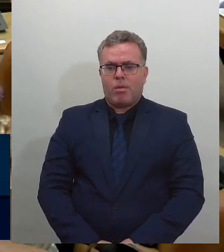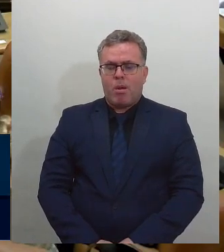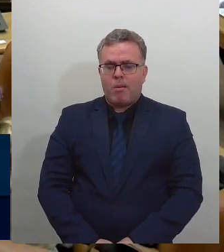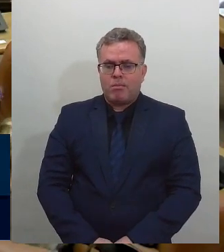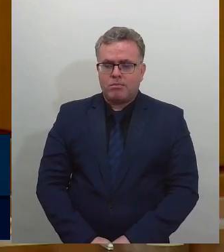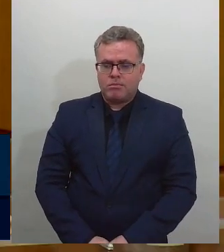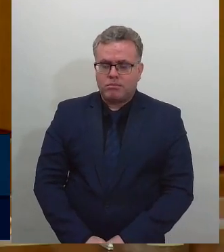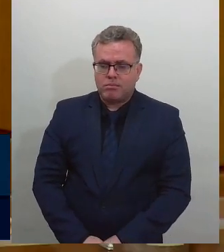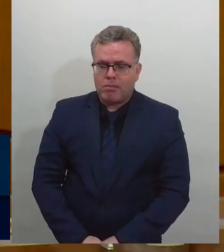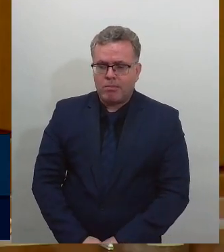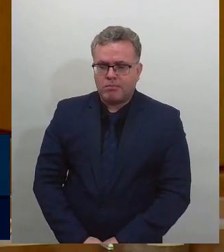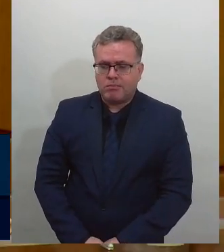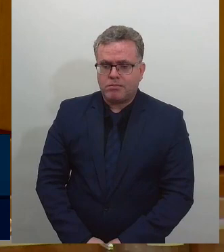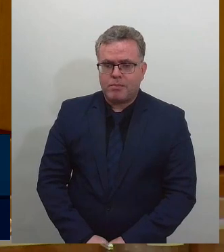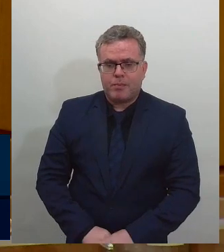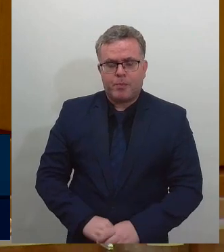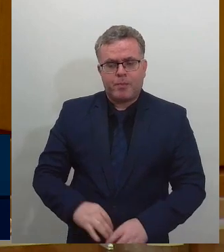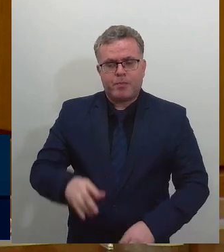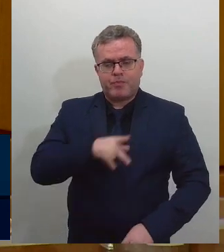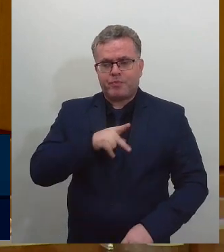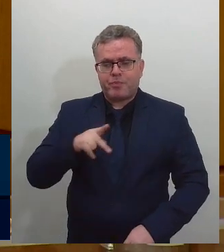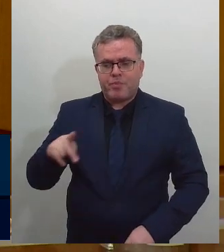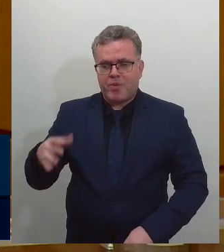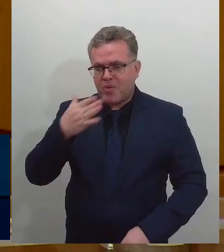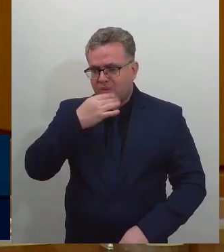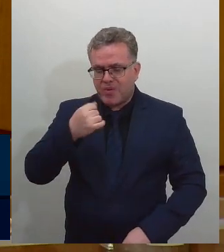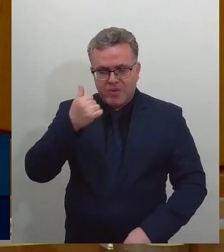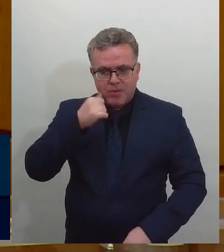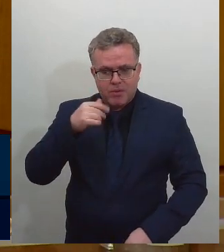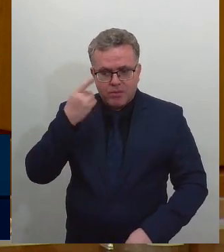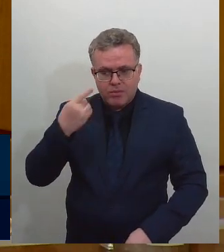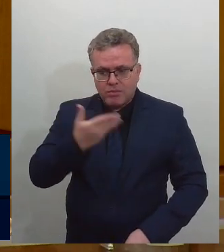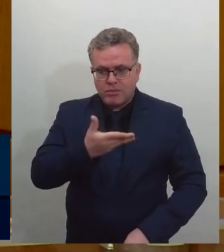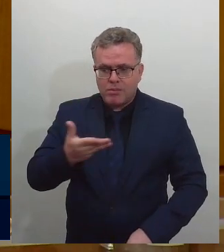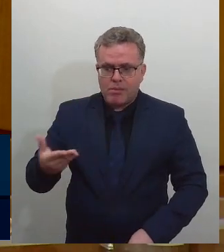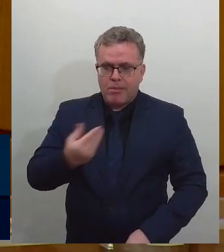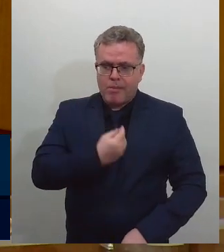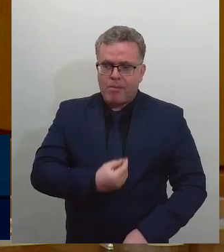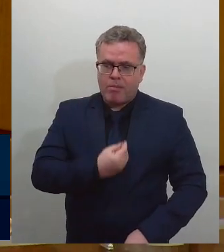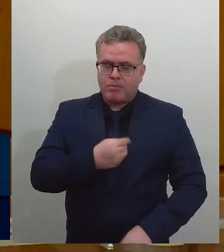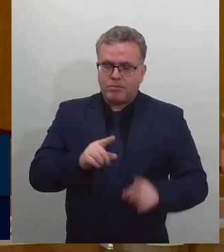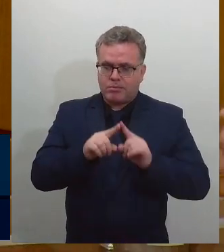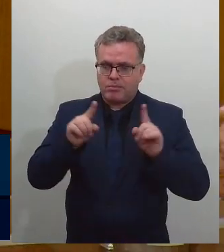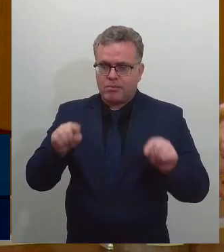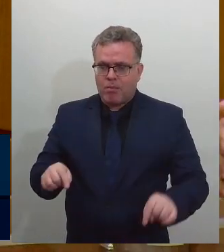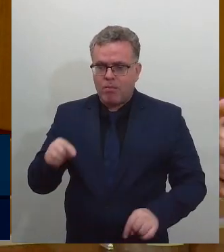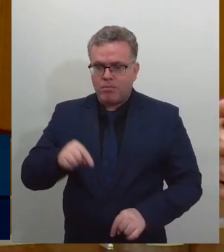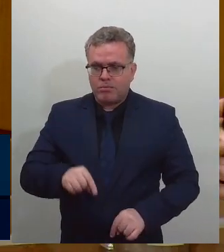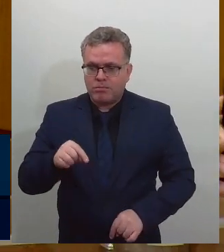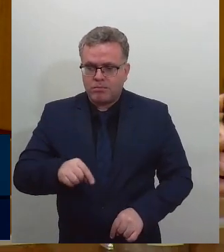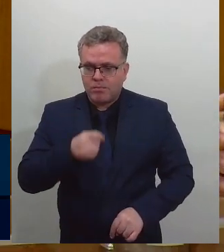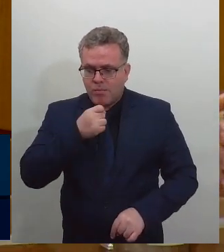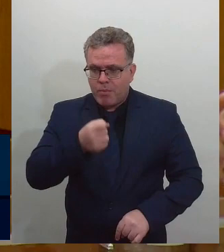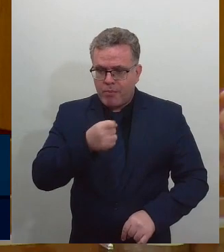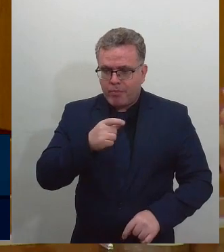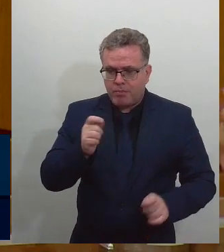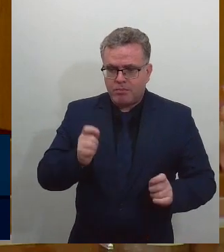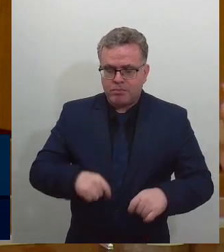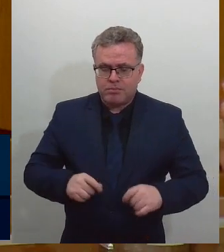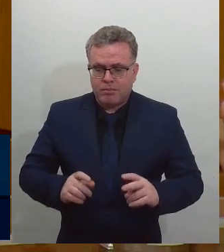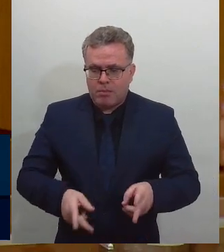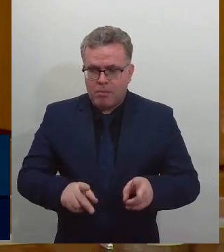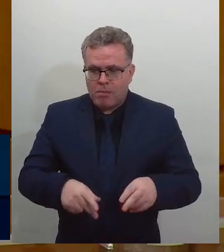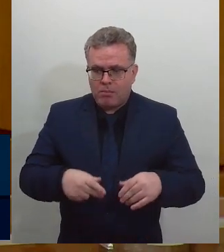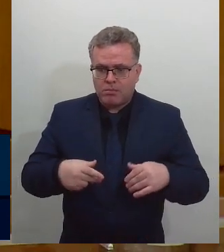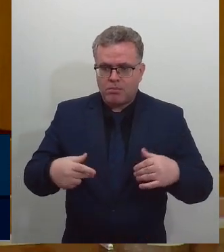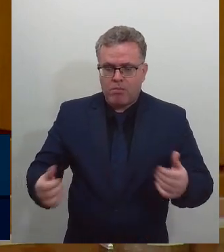Senhor presidente, senhoras e senhores deputados, servidores, imprensa, pessoas que nos acompanham